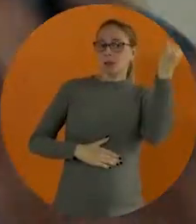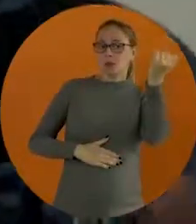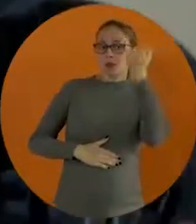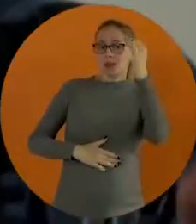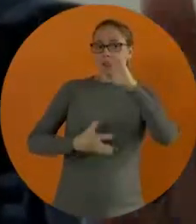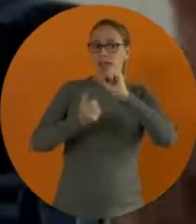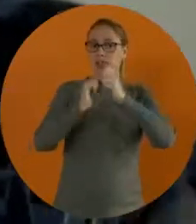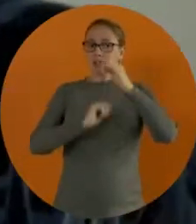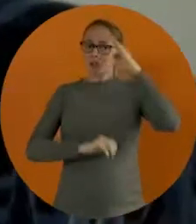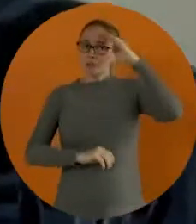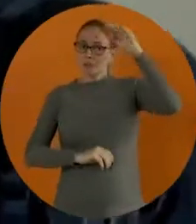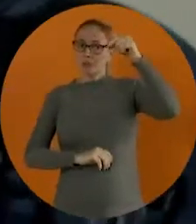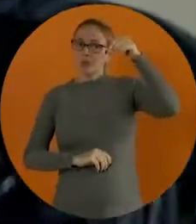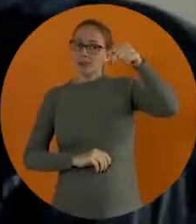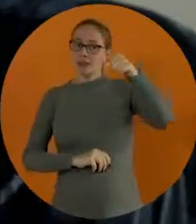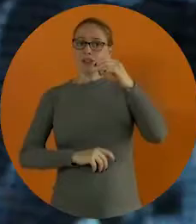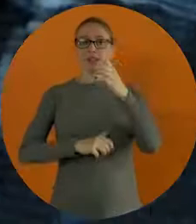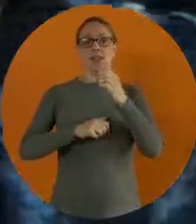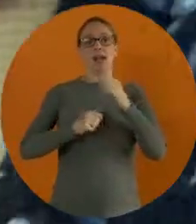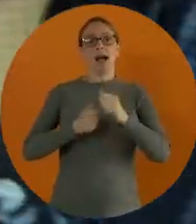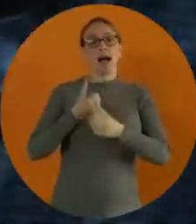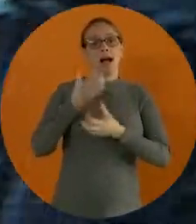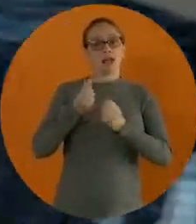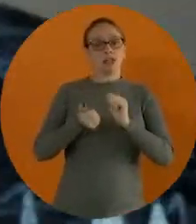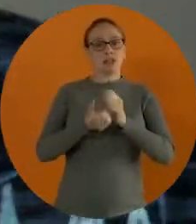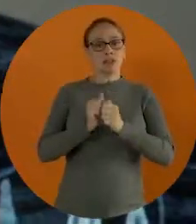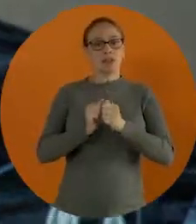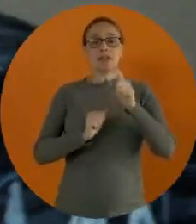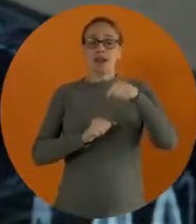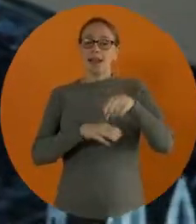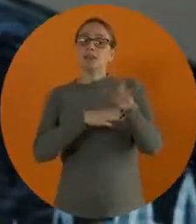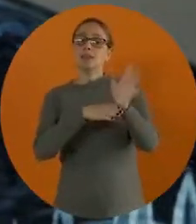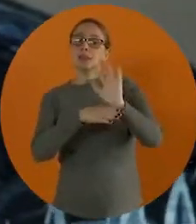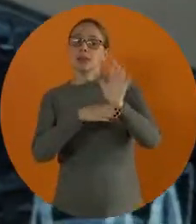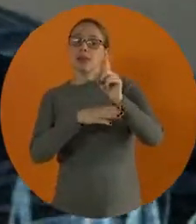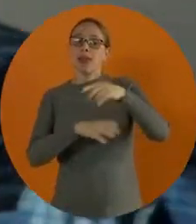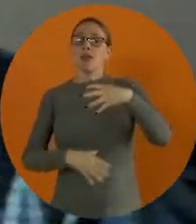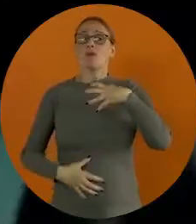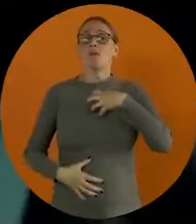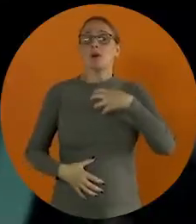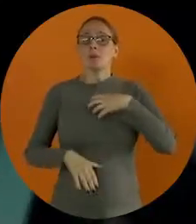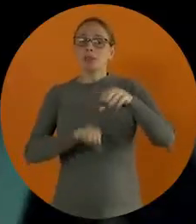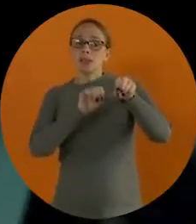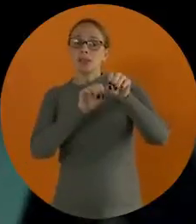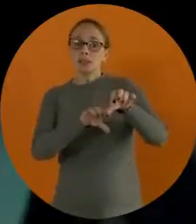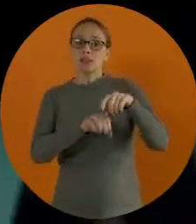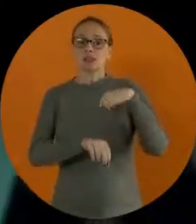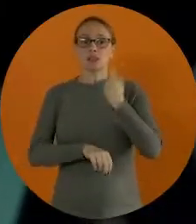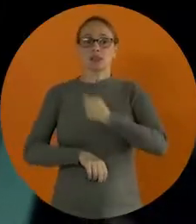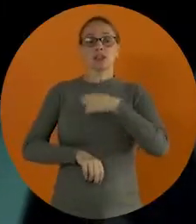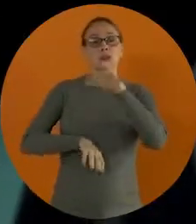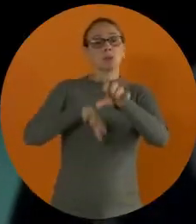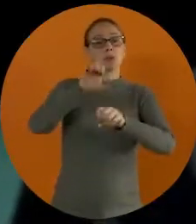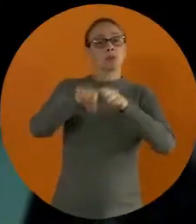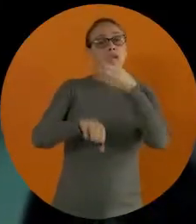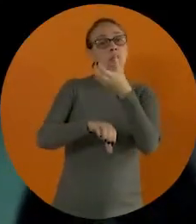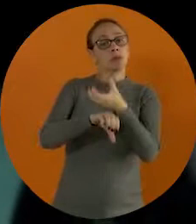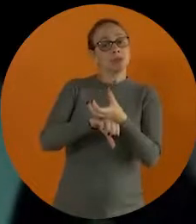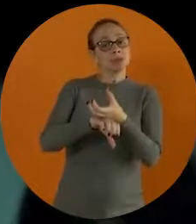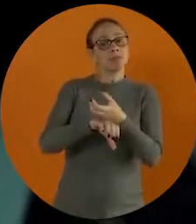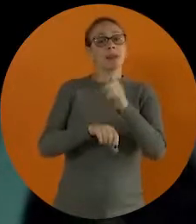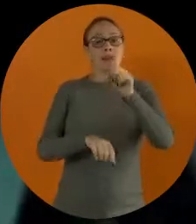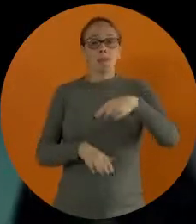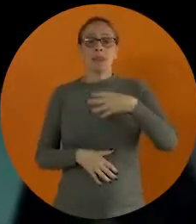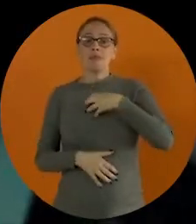importante para a gurizada que está no colégio ainda saber a importância da arte, principalmente da sétima arte, que é o cinema. É uma forma de ensino que é o que a gente busca na Urcamp,